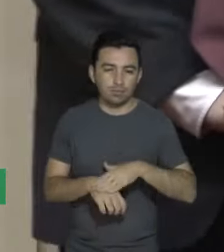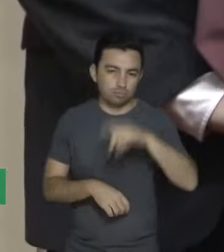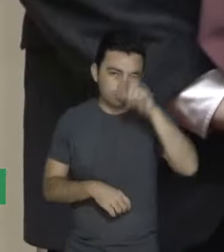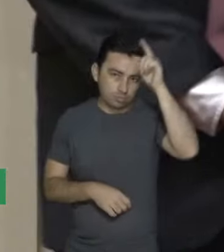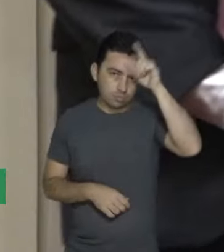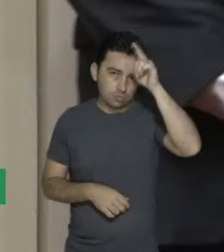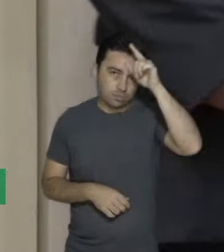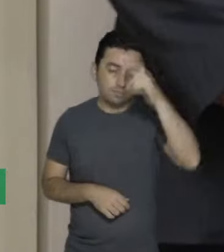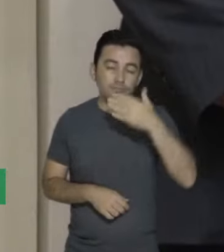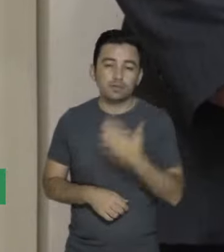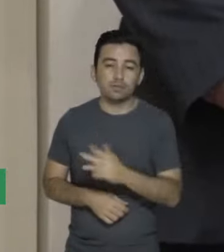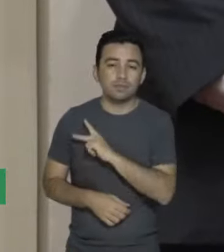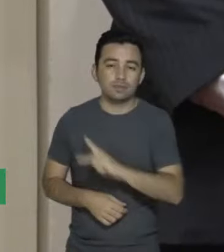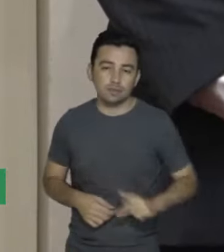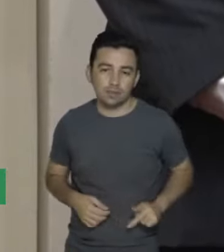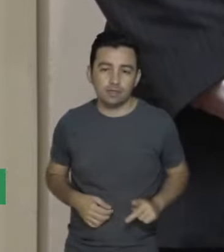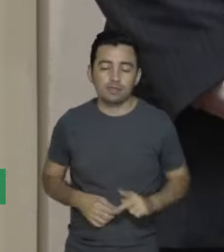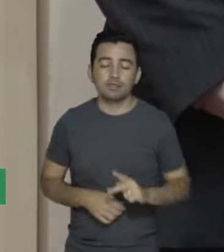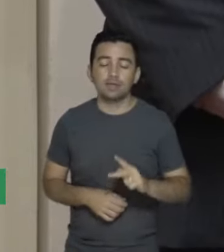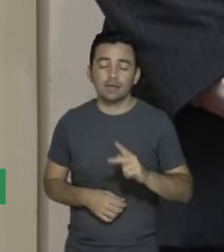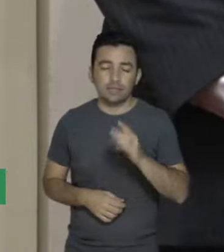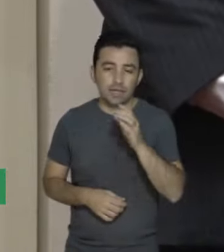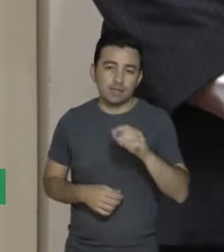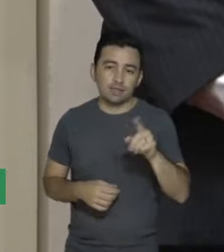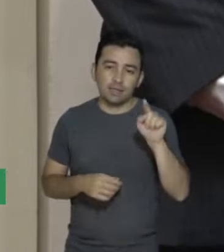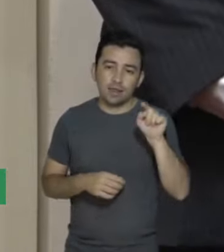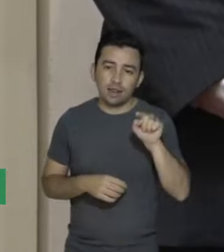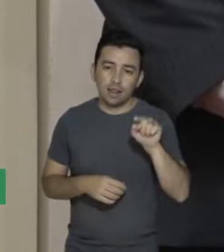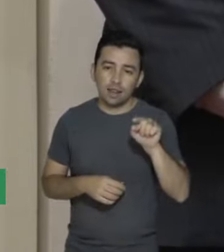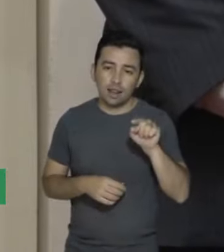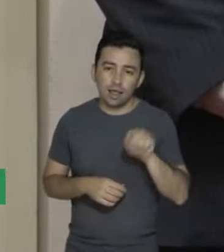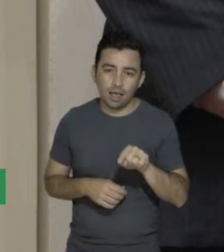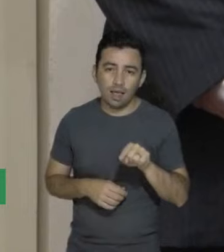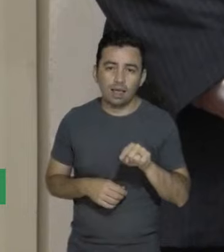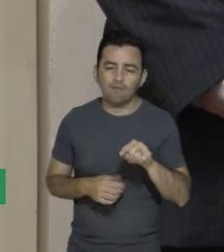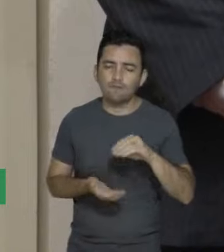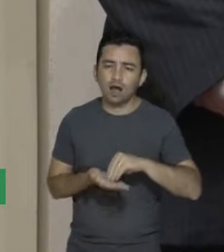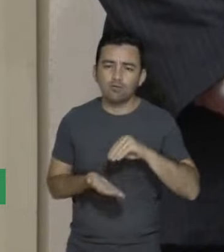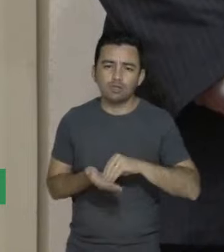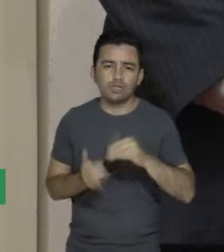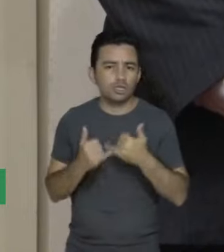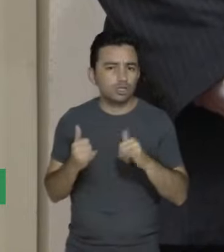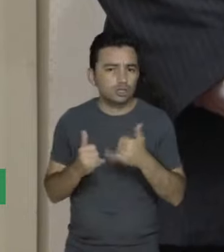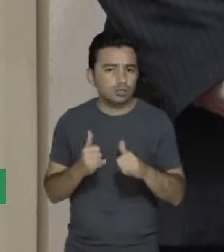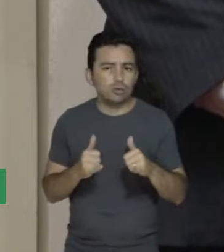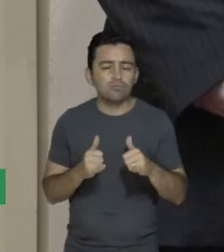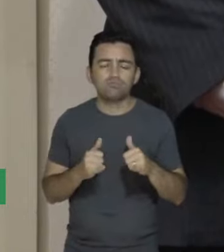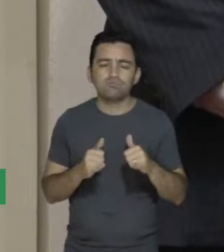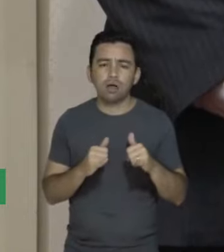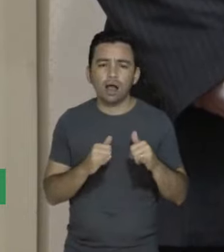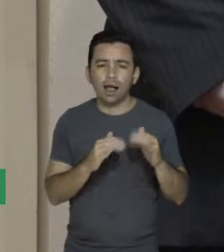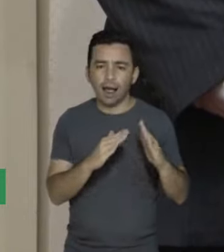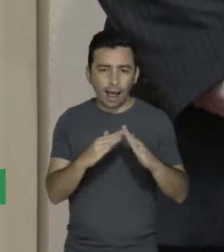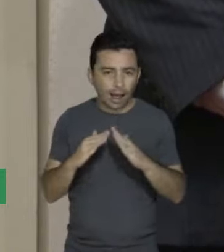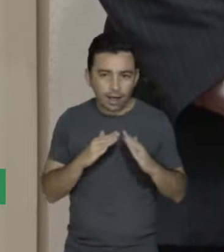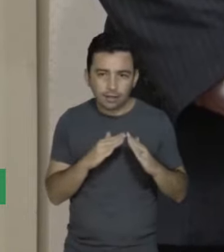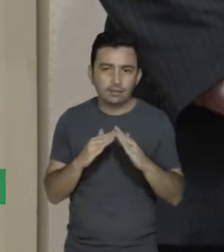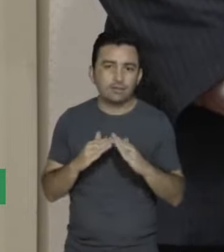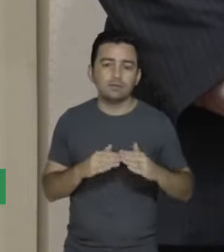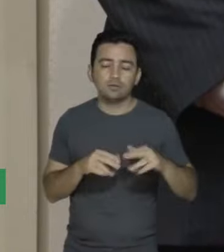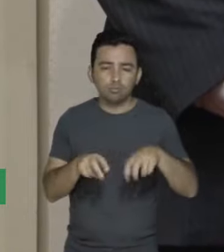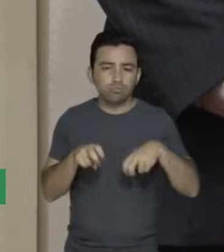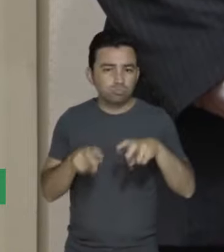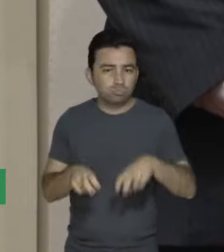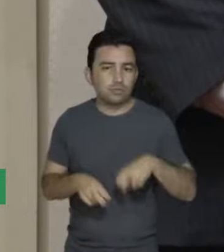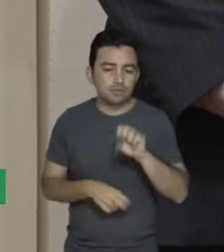solicitando apresenta Celeste informações acerca da falta do fornecimento de energia elétrica nas propriedades rurais da cidade de São João